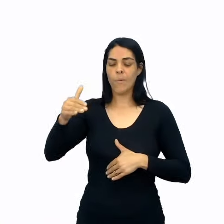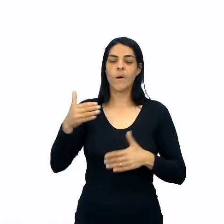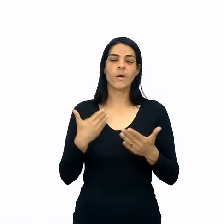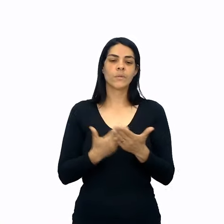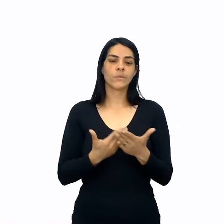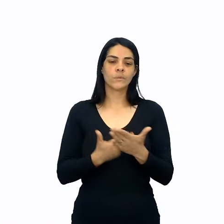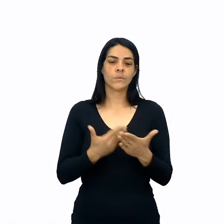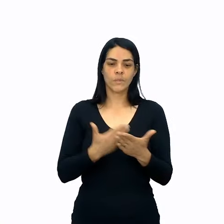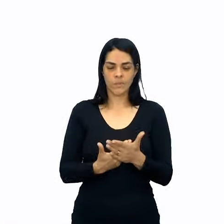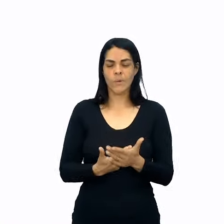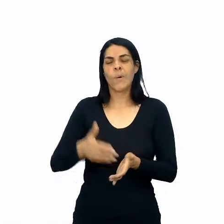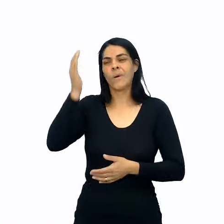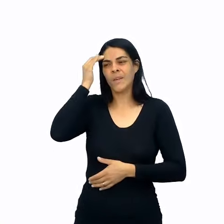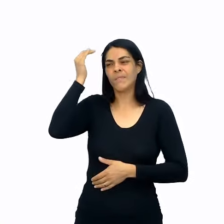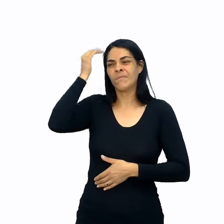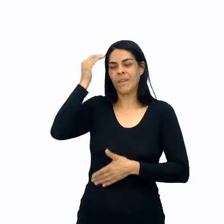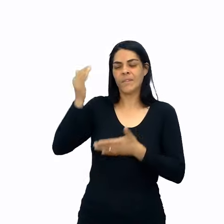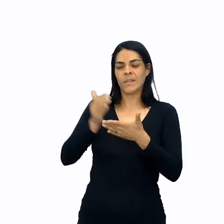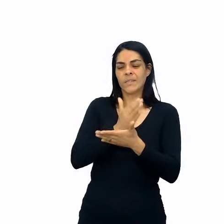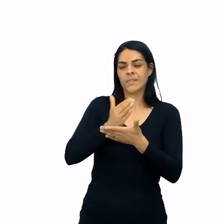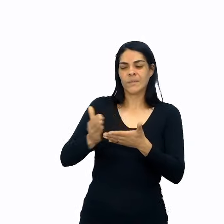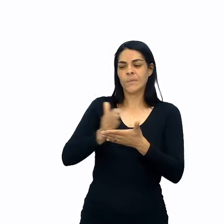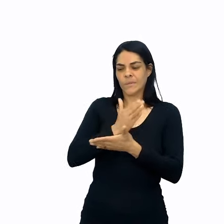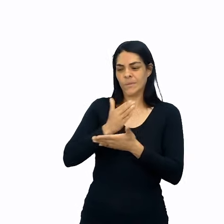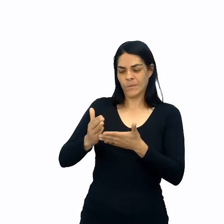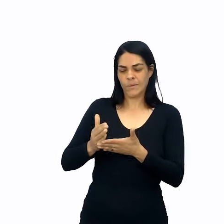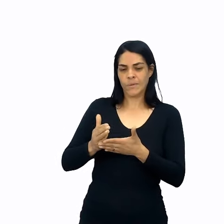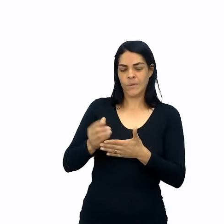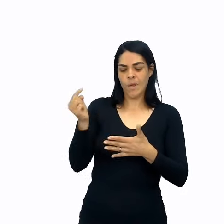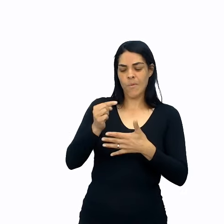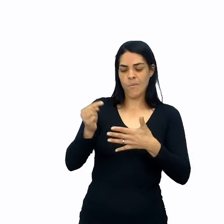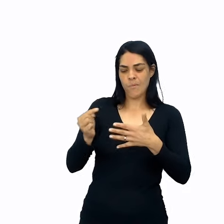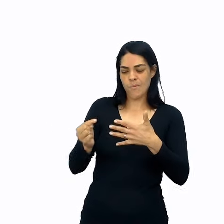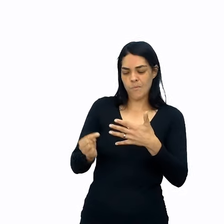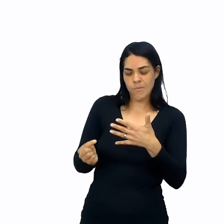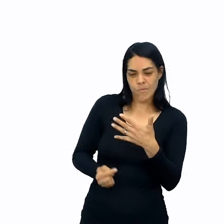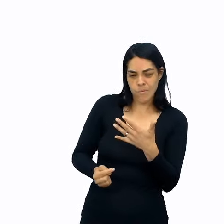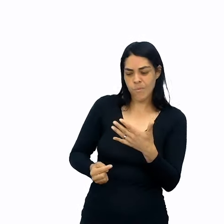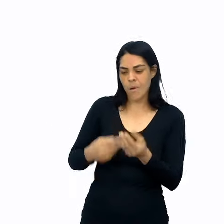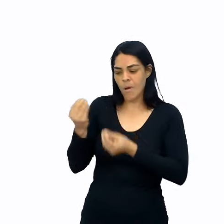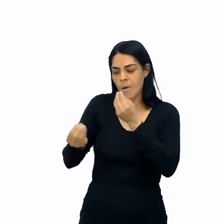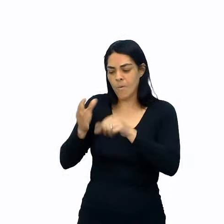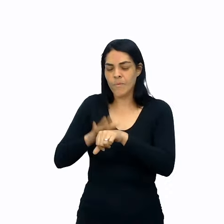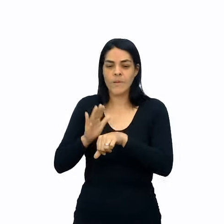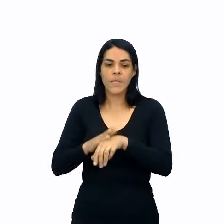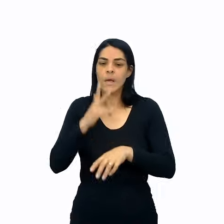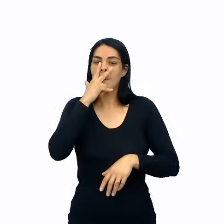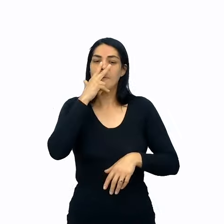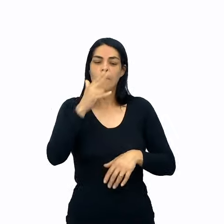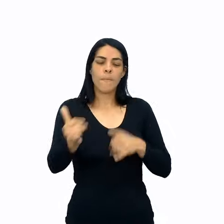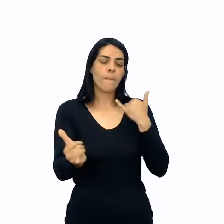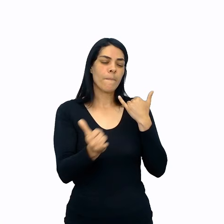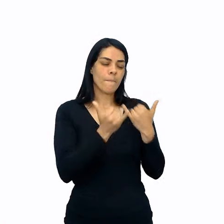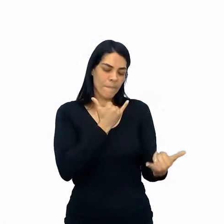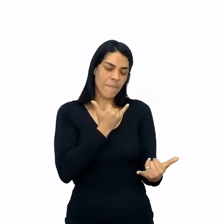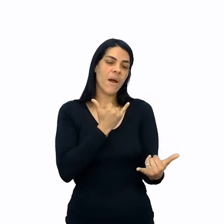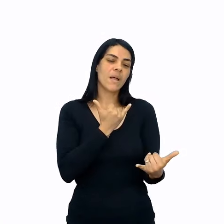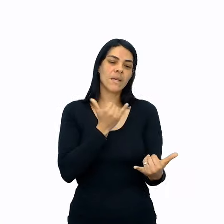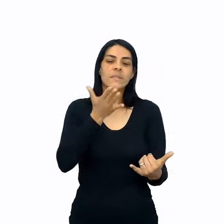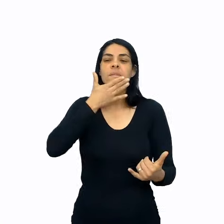essas divisões e as funções de cada um desses gêneros, parece-nos que fica mais evidente para eles